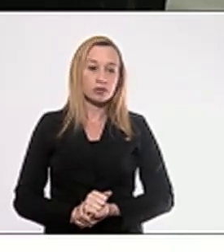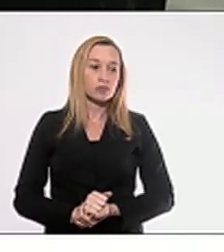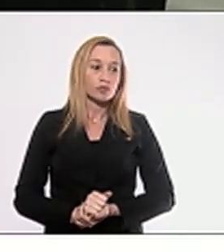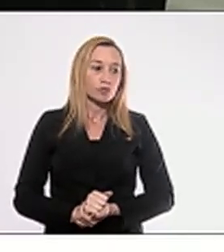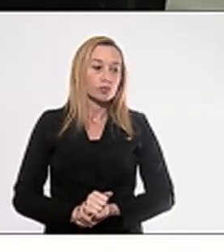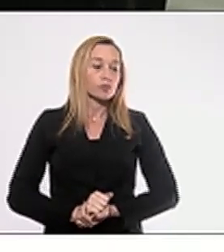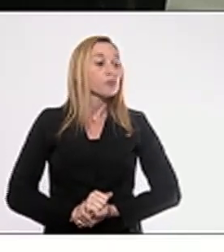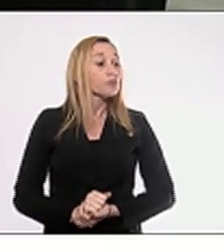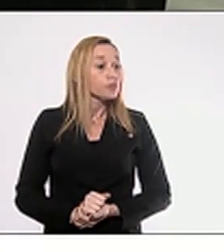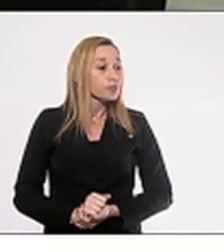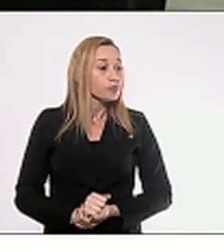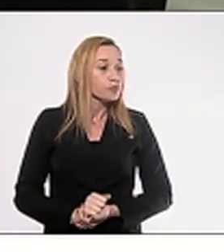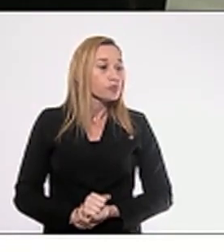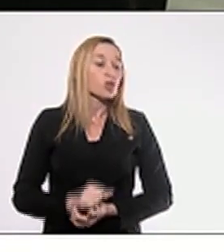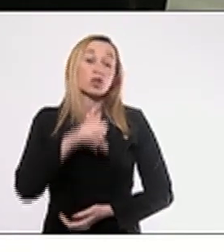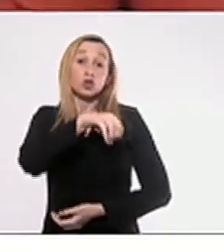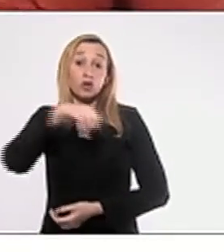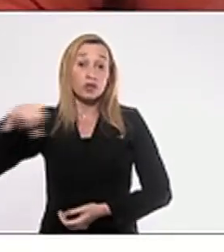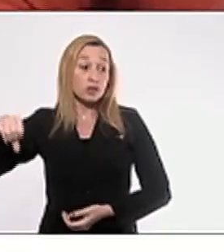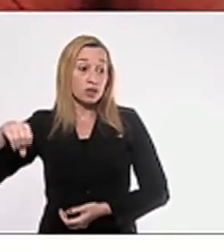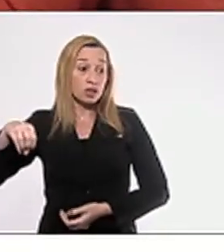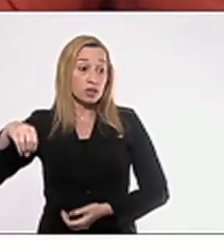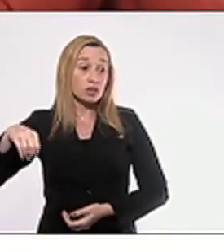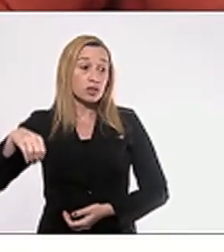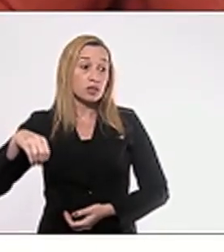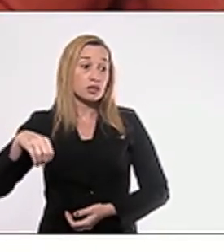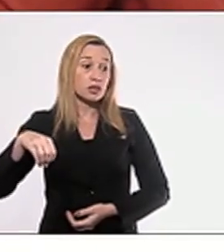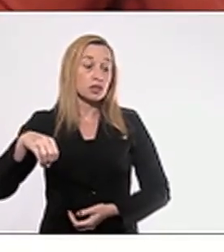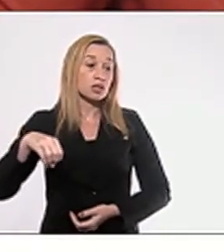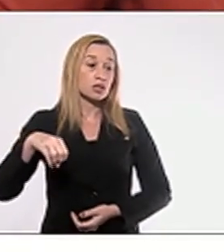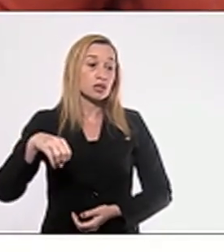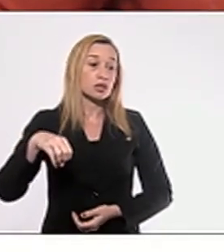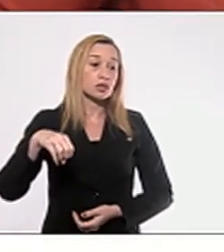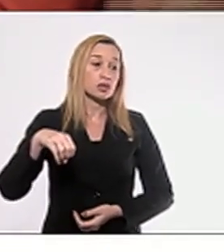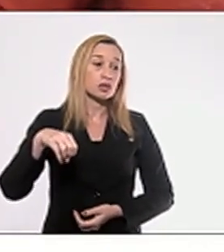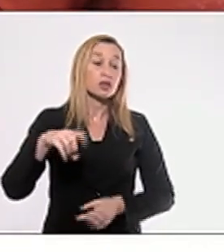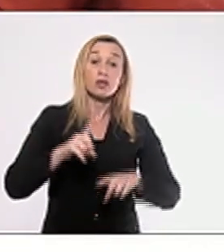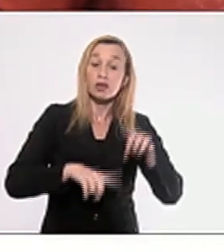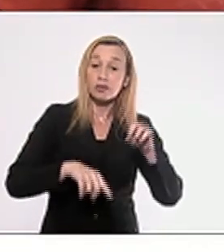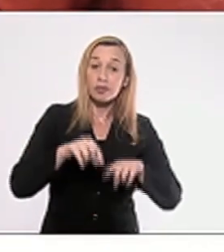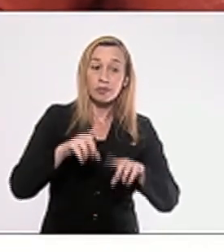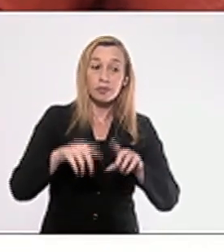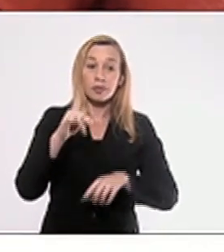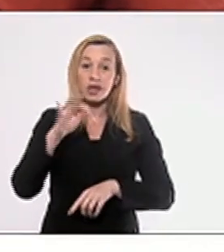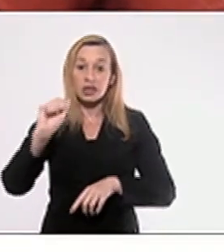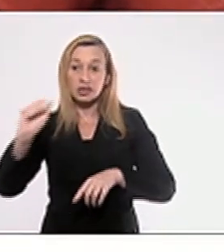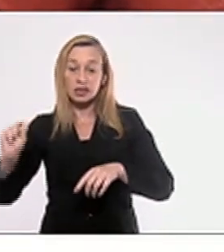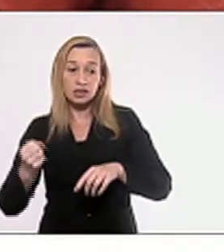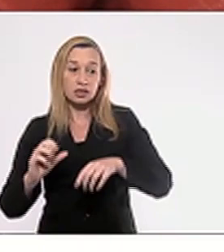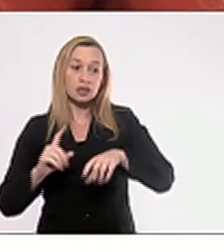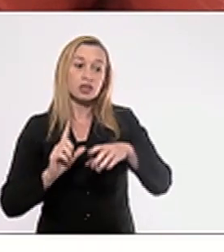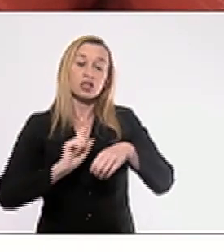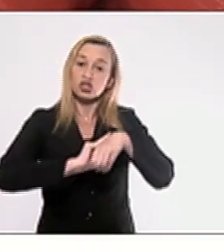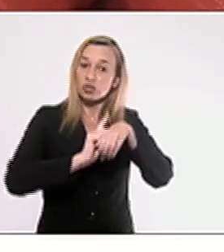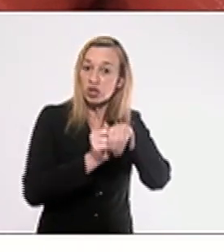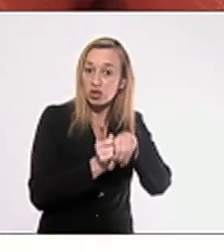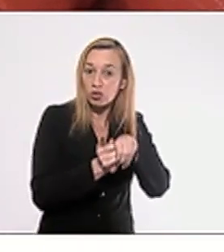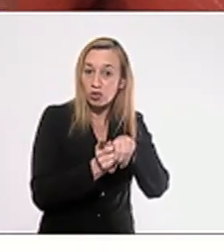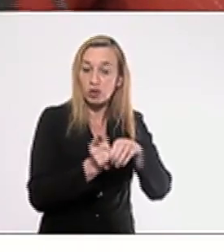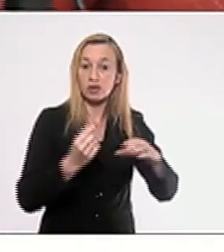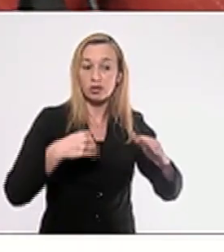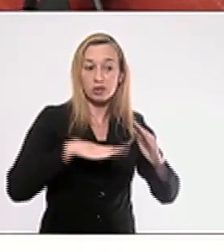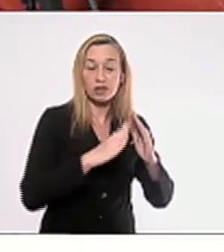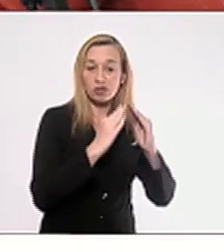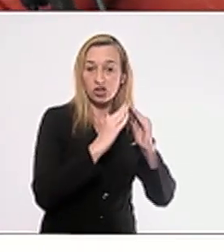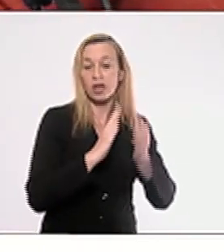unidades? quantidade. São 900 peças, mais 400 peças de medidores domiciliares,